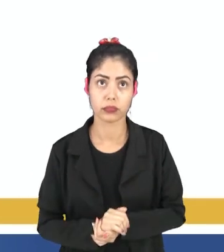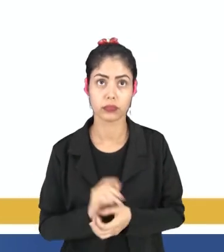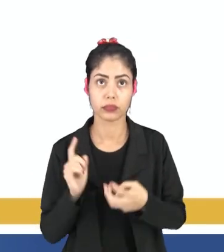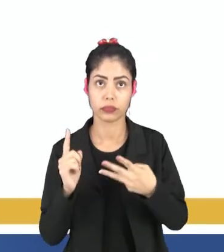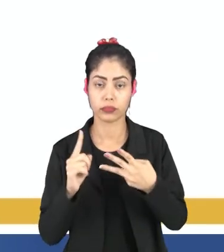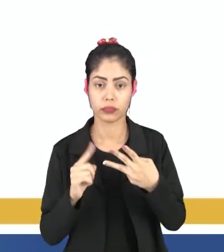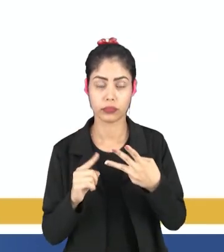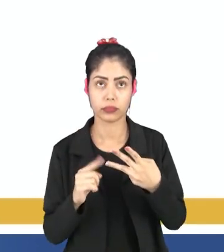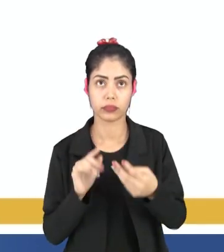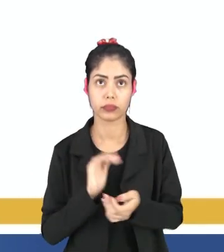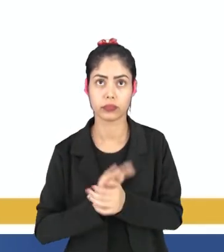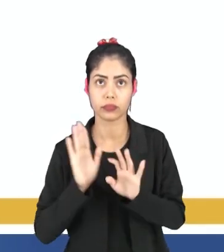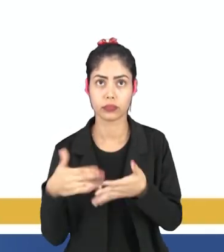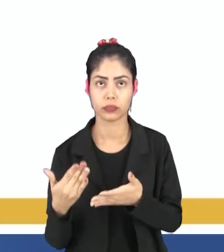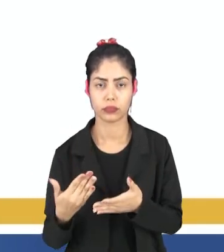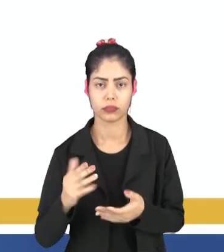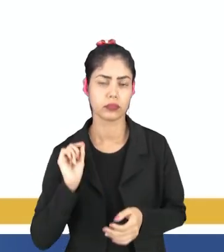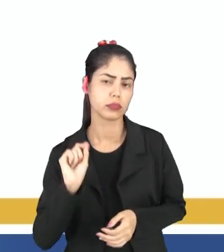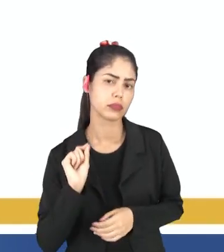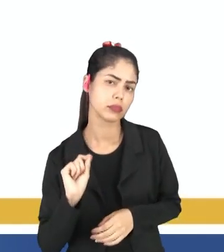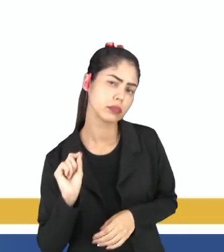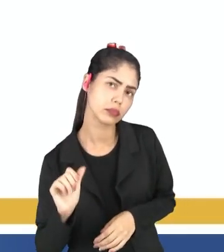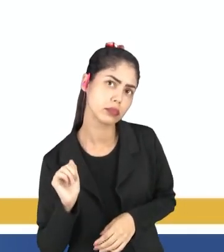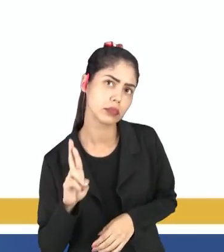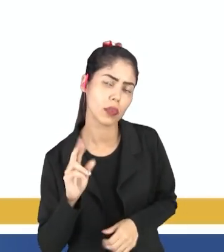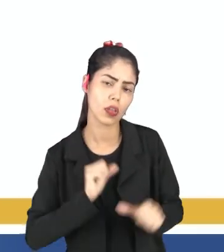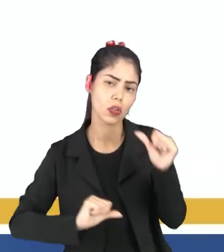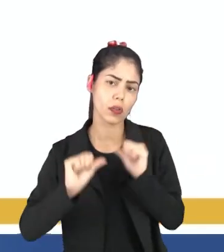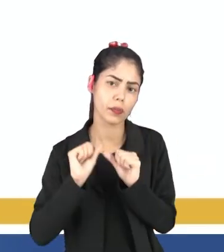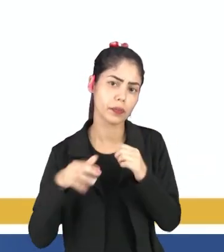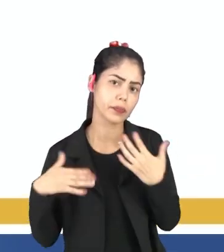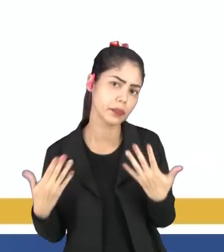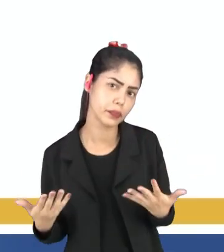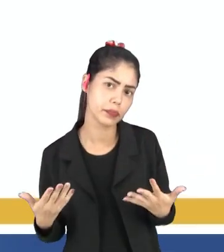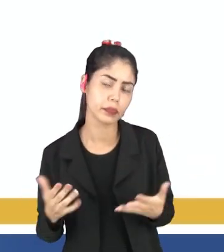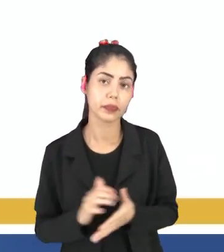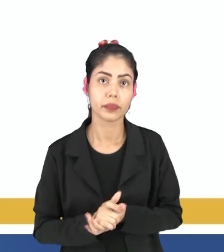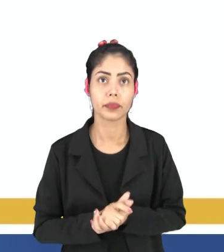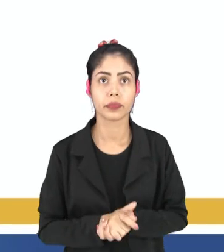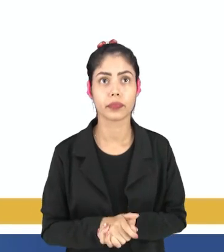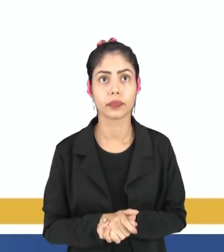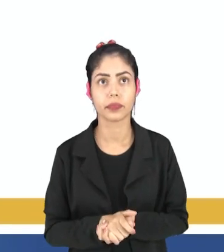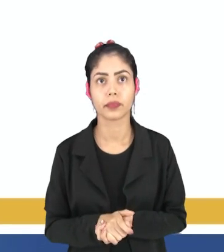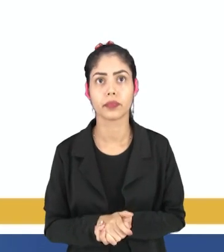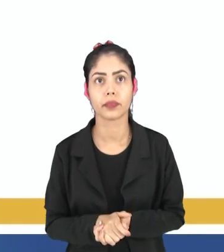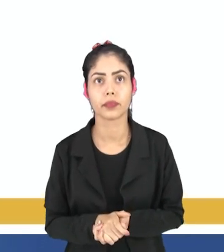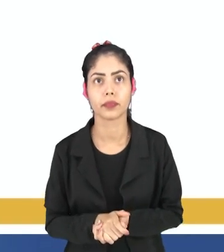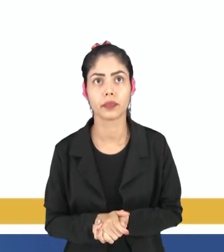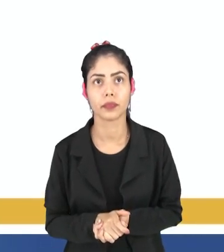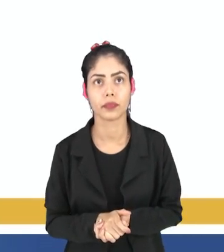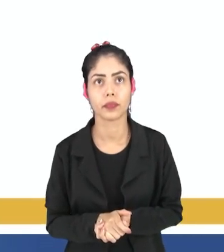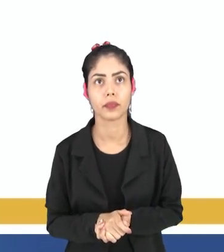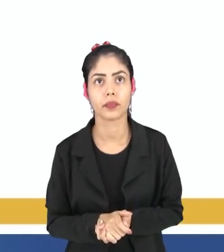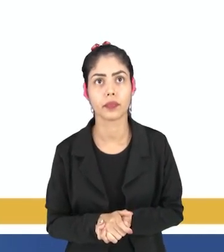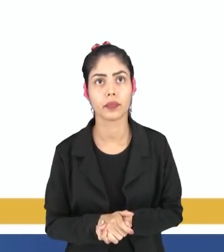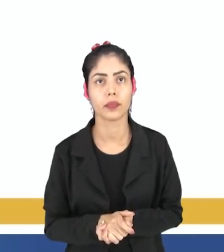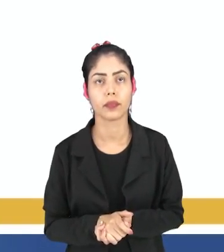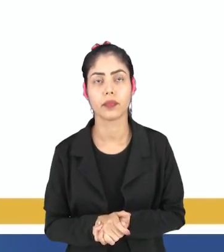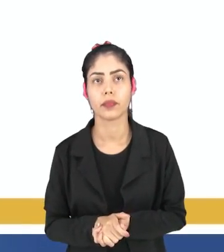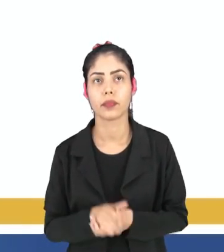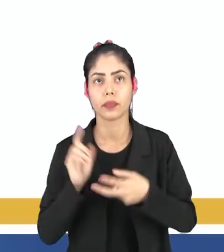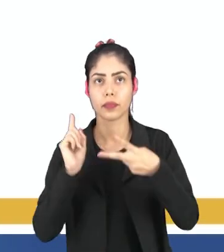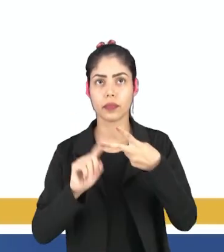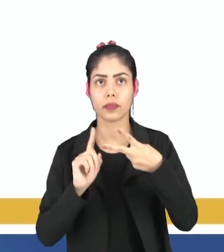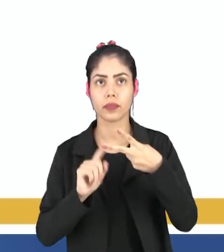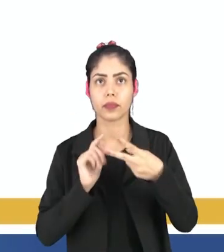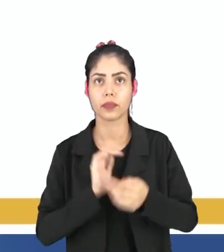3. Defina alterações em alimentos. O que é você alterar um alimento? Vamos lá, bem fácil também. A 2.